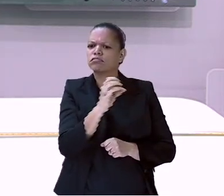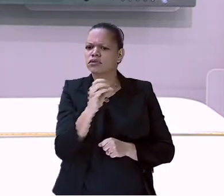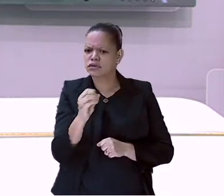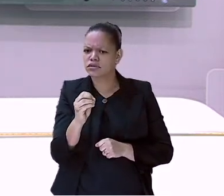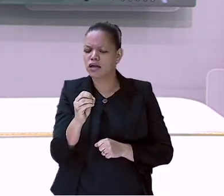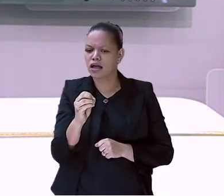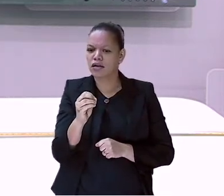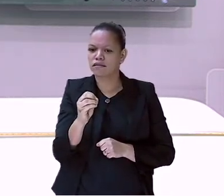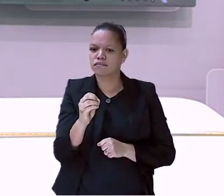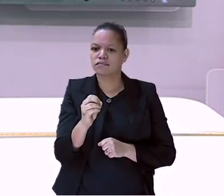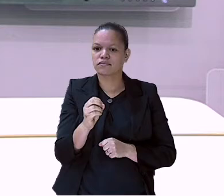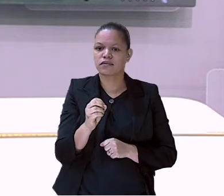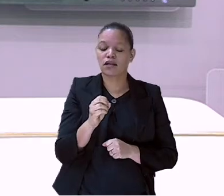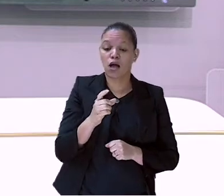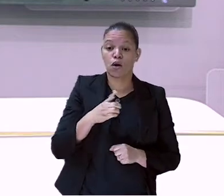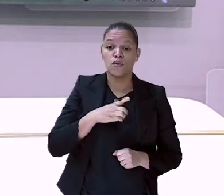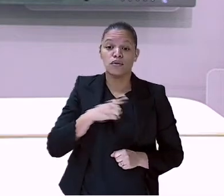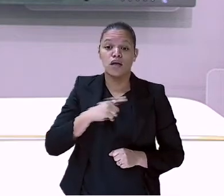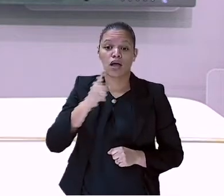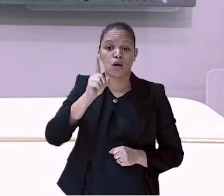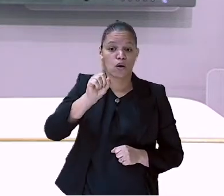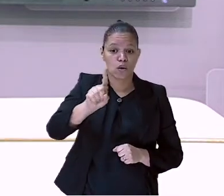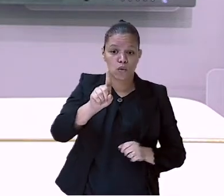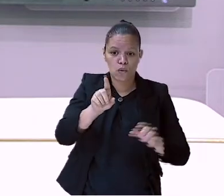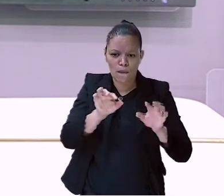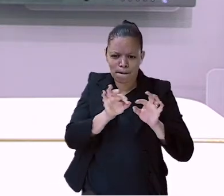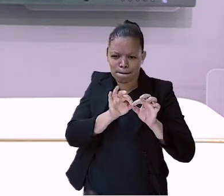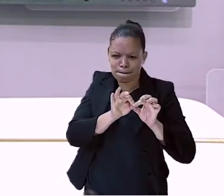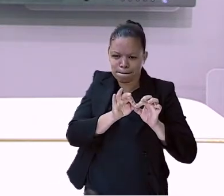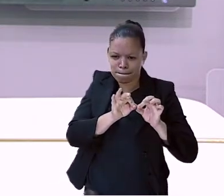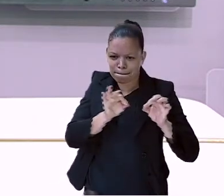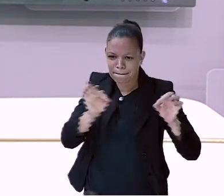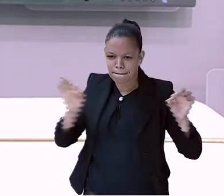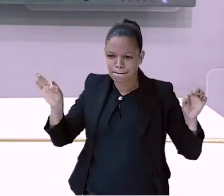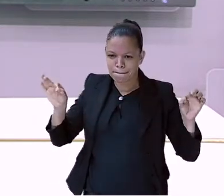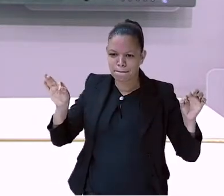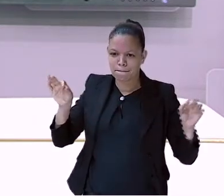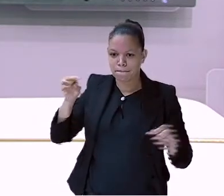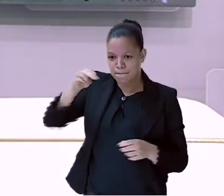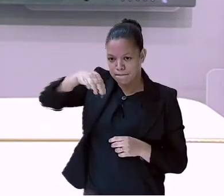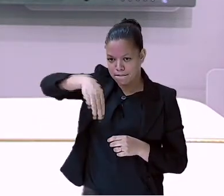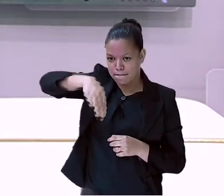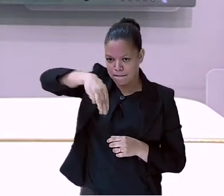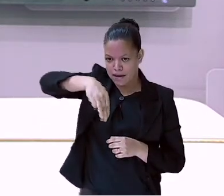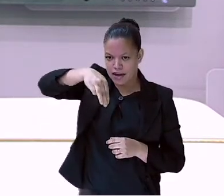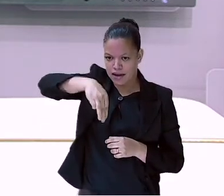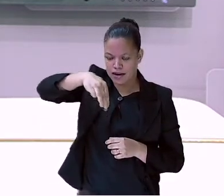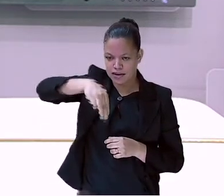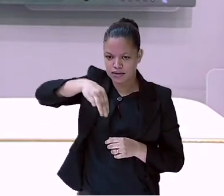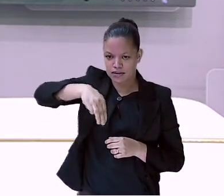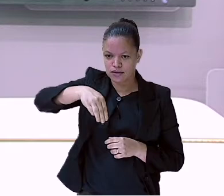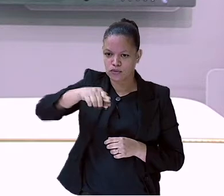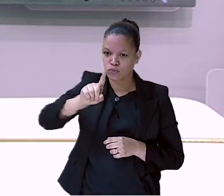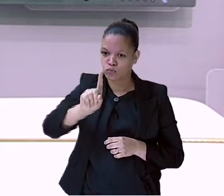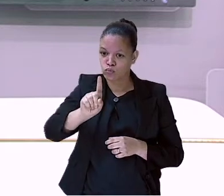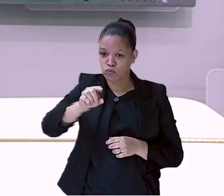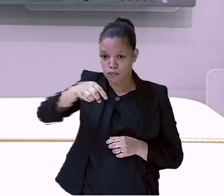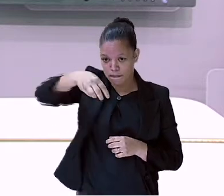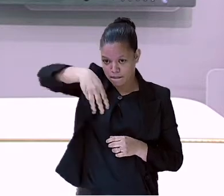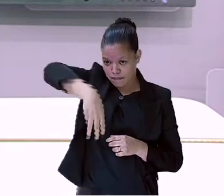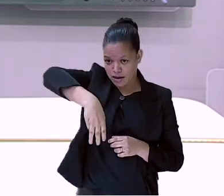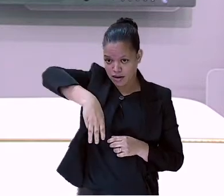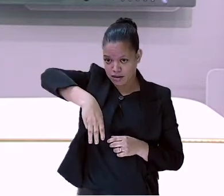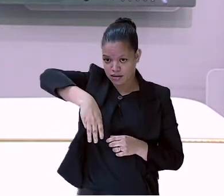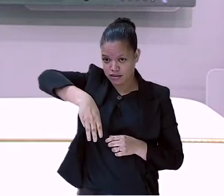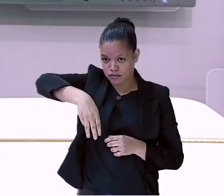1 metro, porque aqui nós estamos medindo aqui na trena. Então, até aqui o 100 deu 1 metro, que significa